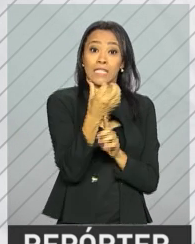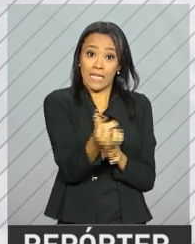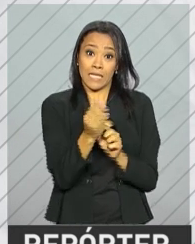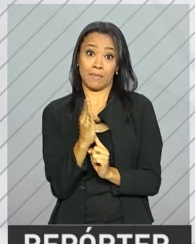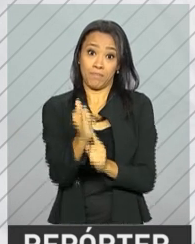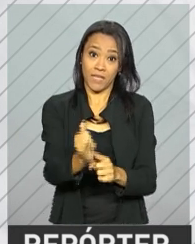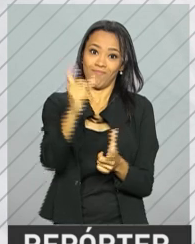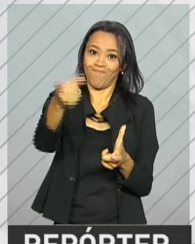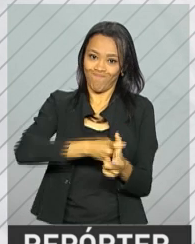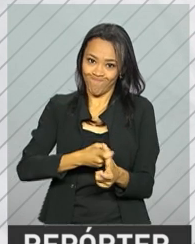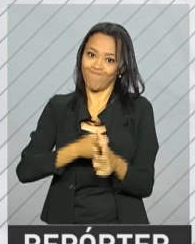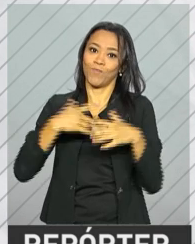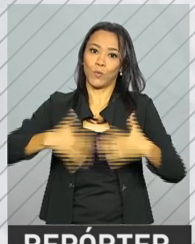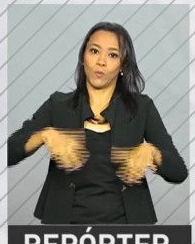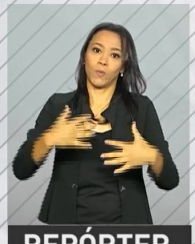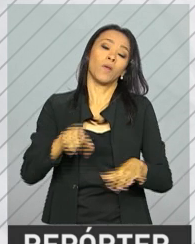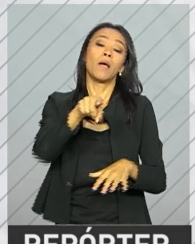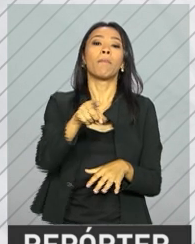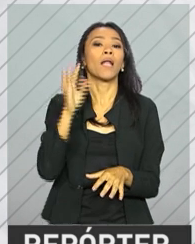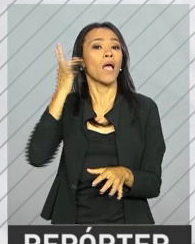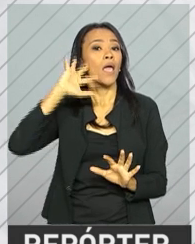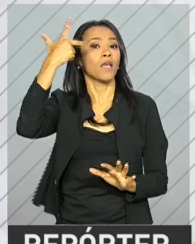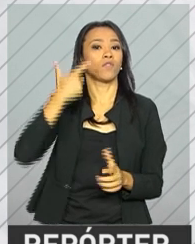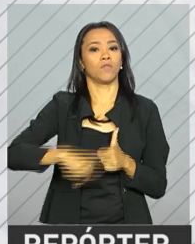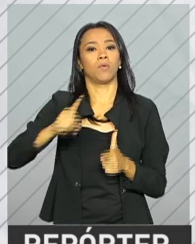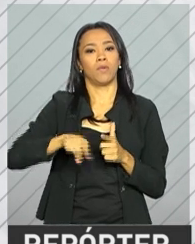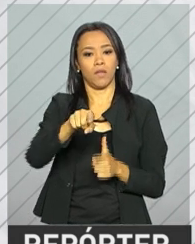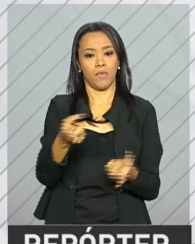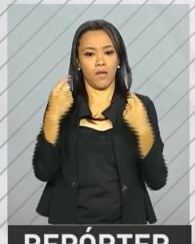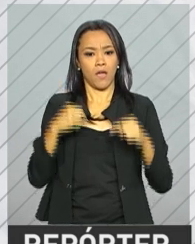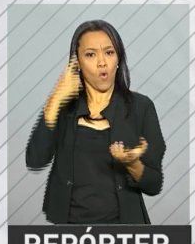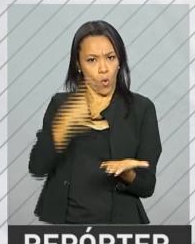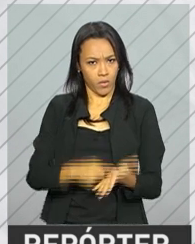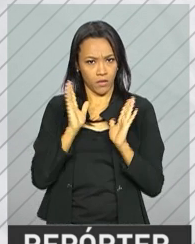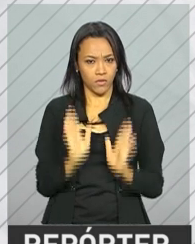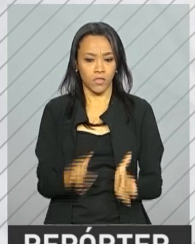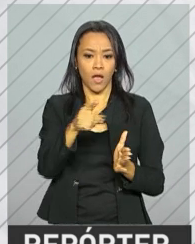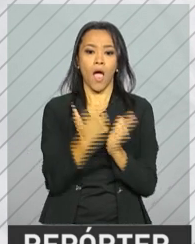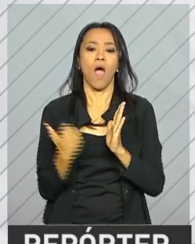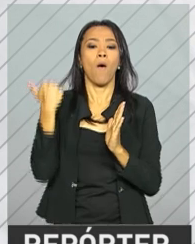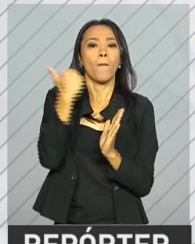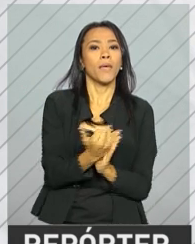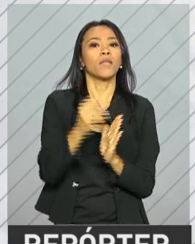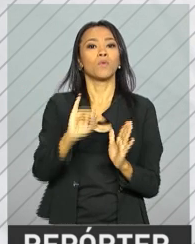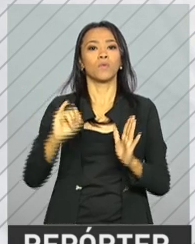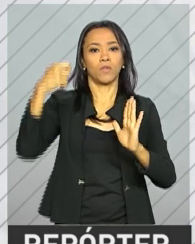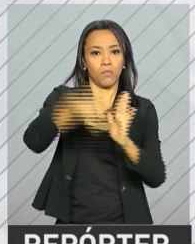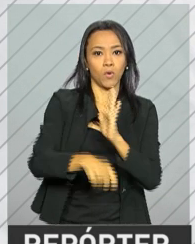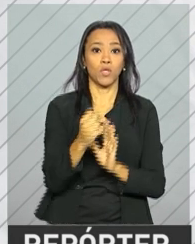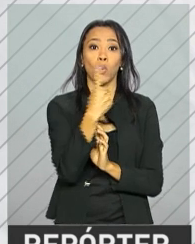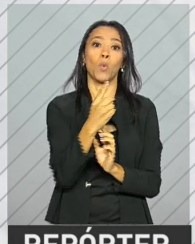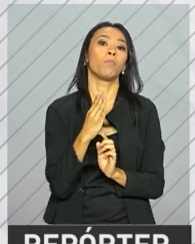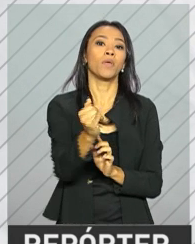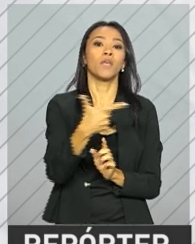Déficit para sanar o saldo negativo nas contas públicas foi acertado aumento das receitas estaduais em R 1.200